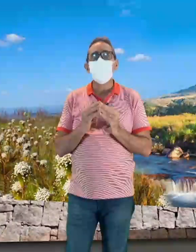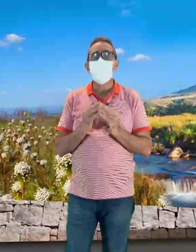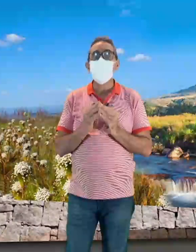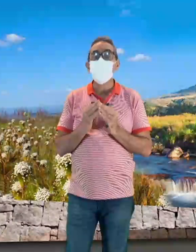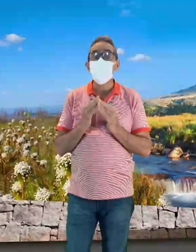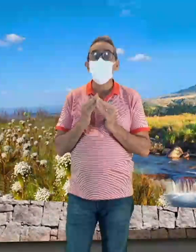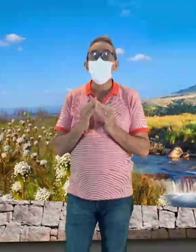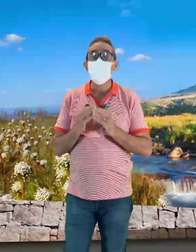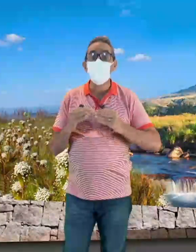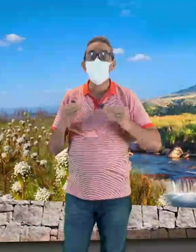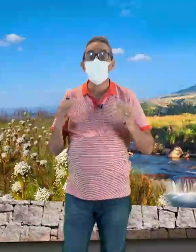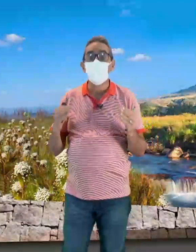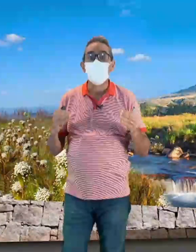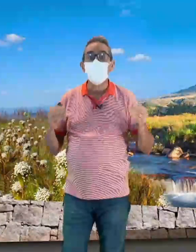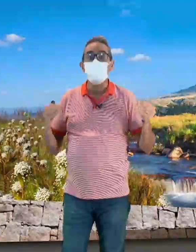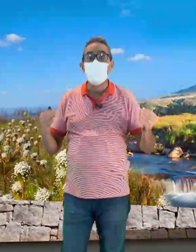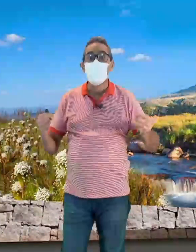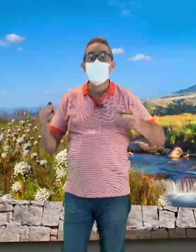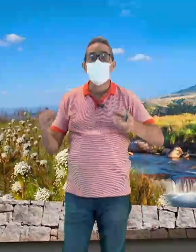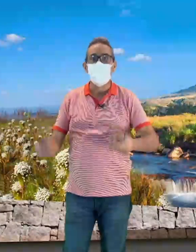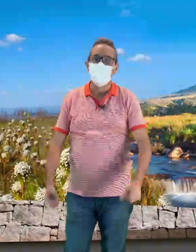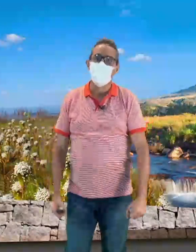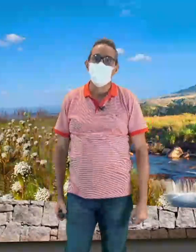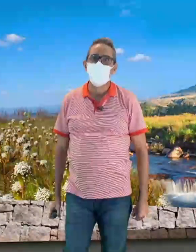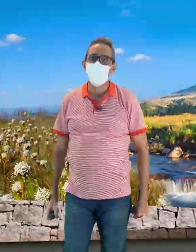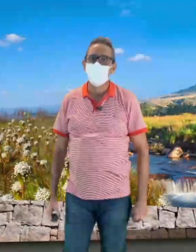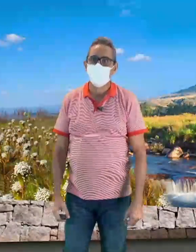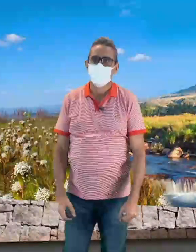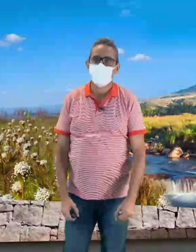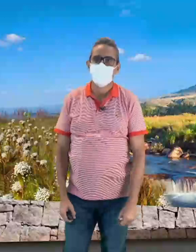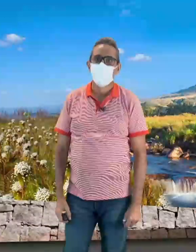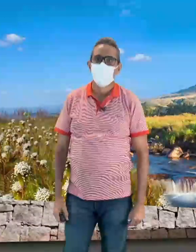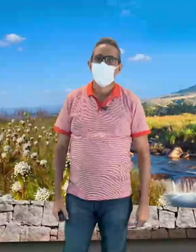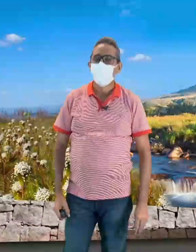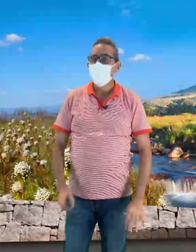aqui é muito mais fácil do que arrumar emprego no Brasil.